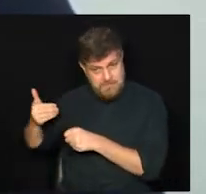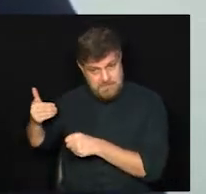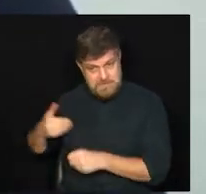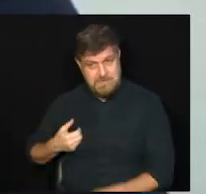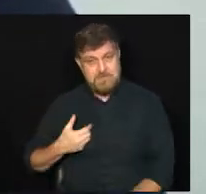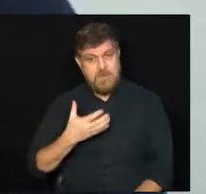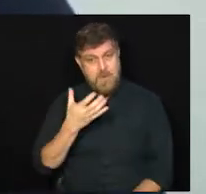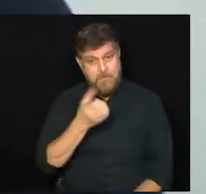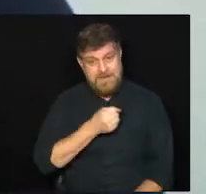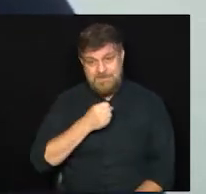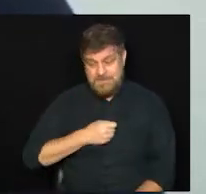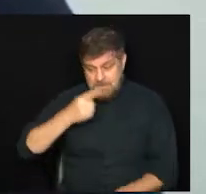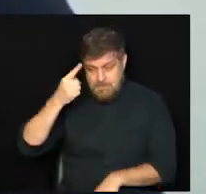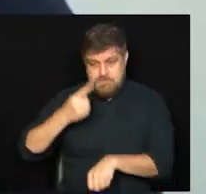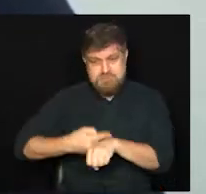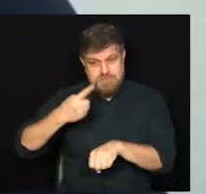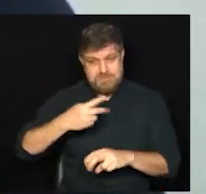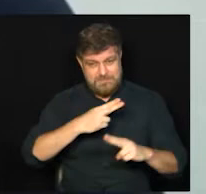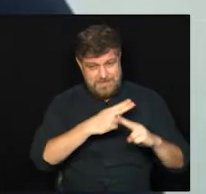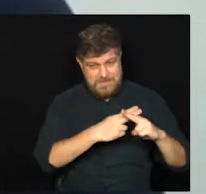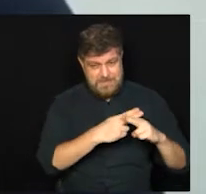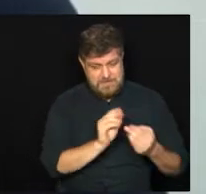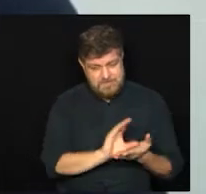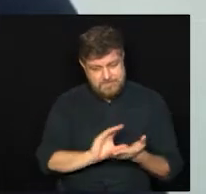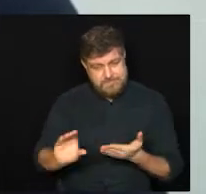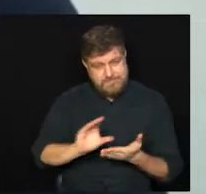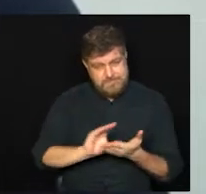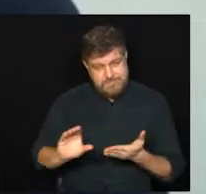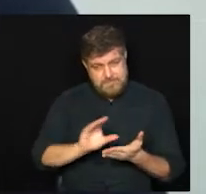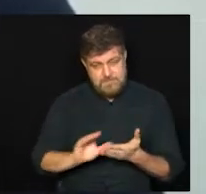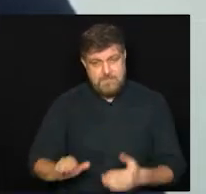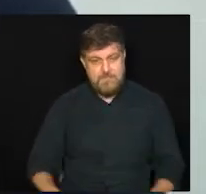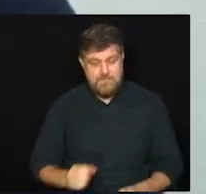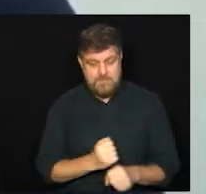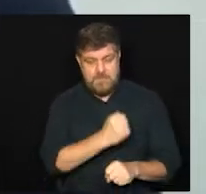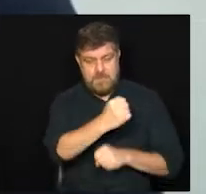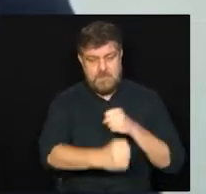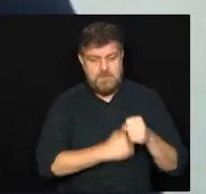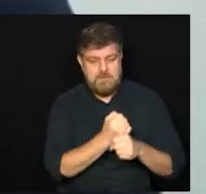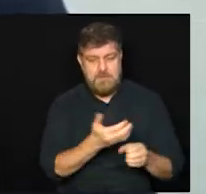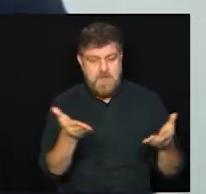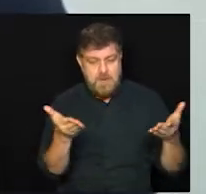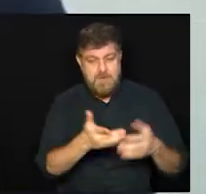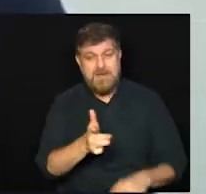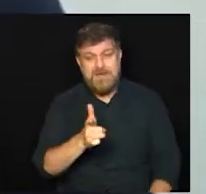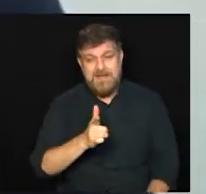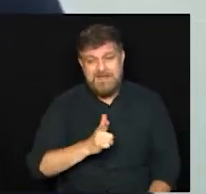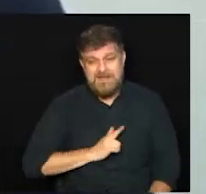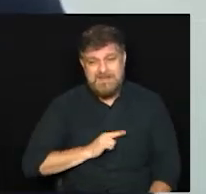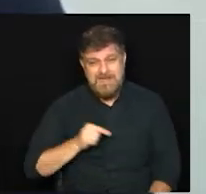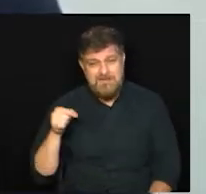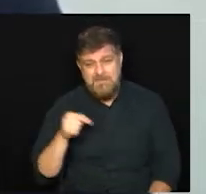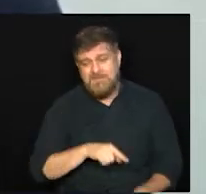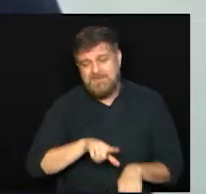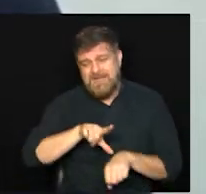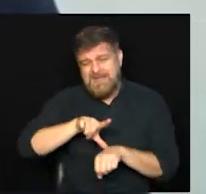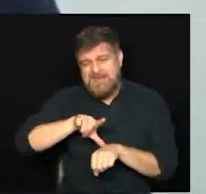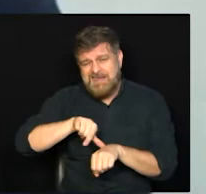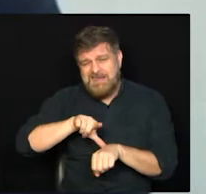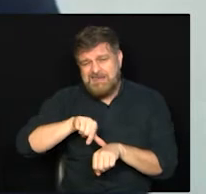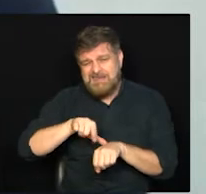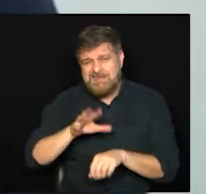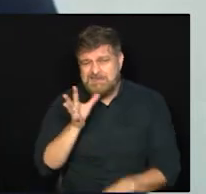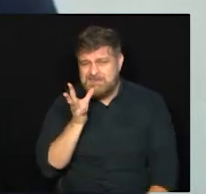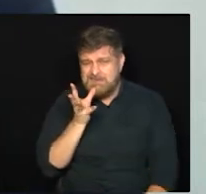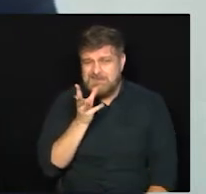emergencial. Esse ano, ele veio, né? O único problema é que ele veio com muito atraso, né? A gente acabou tendo